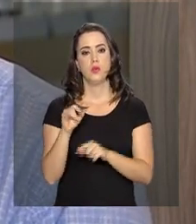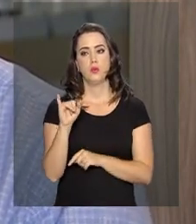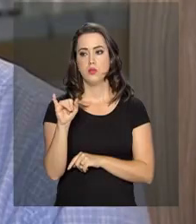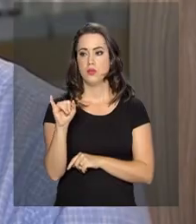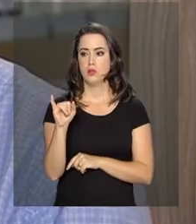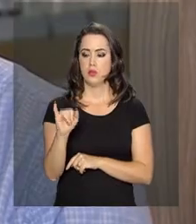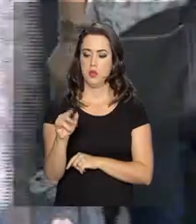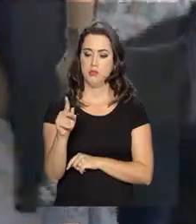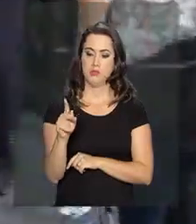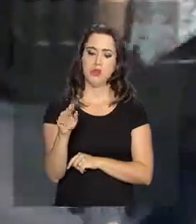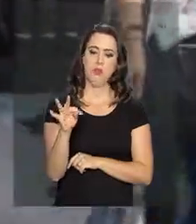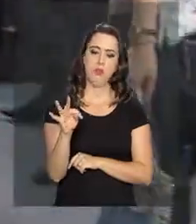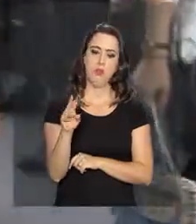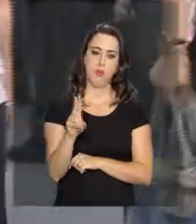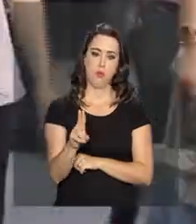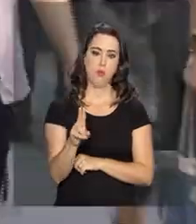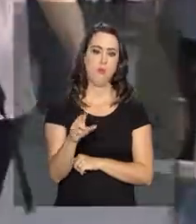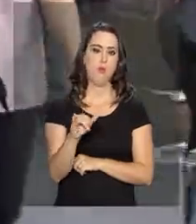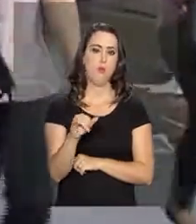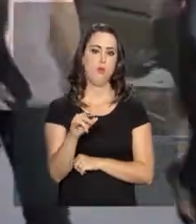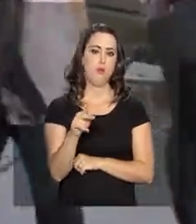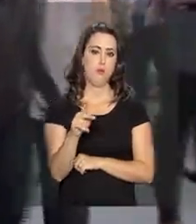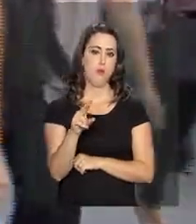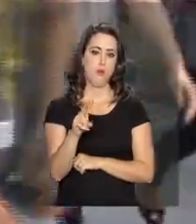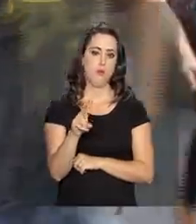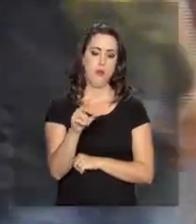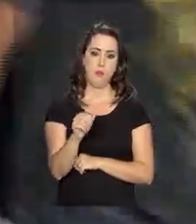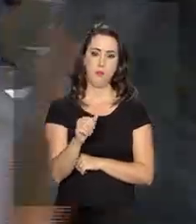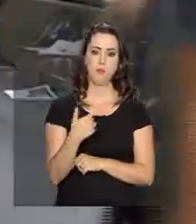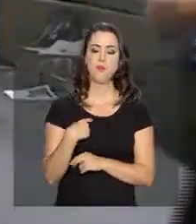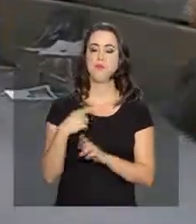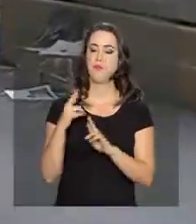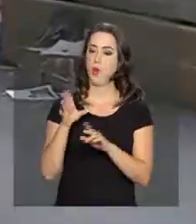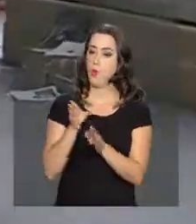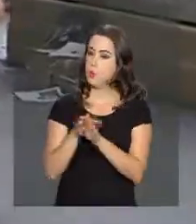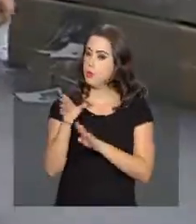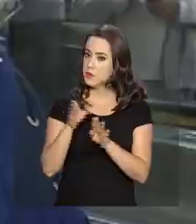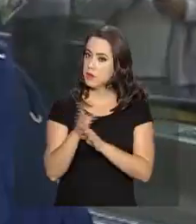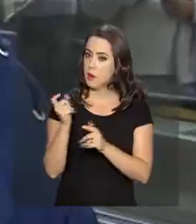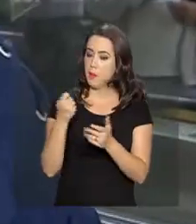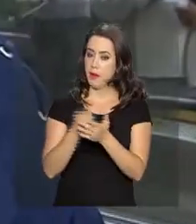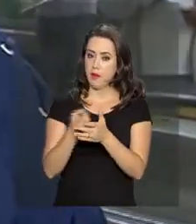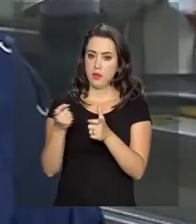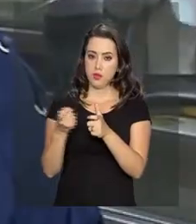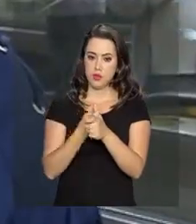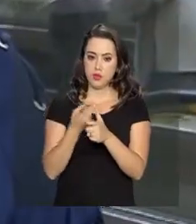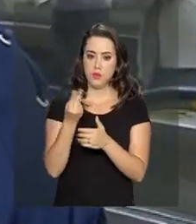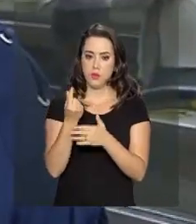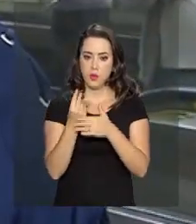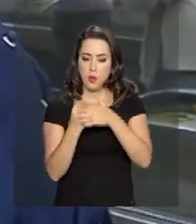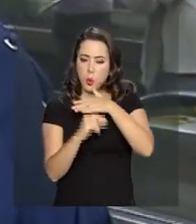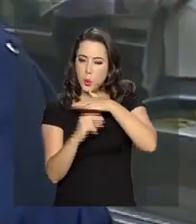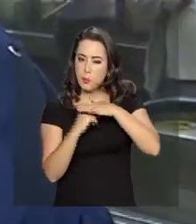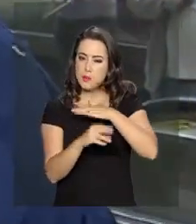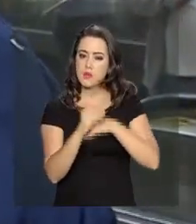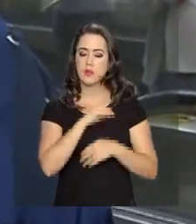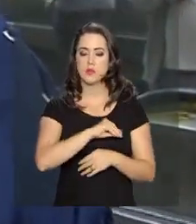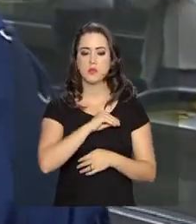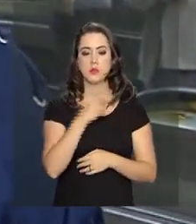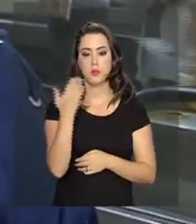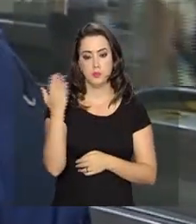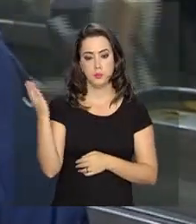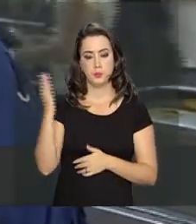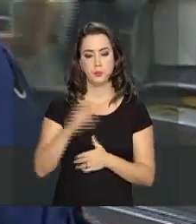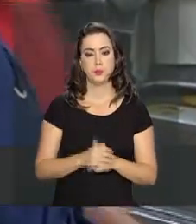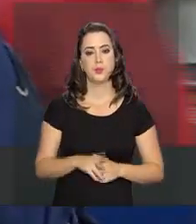IPTU, IPVA. A recomendação é quitar dívidas e poupar uma parte do salário, assim como já faz essa biomédica.